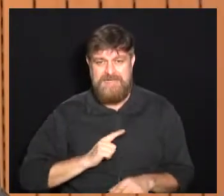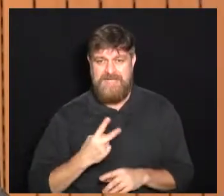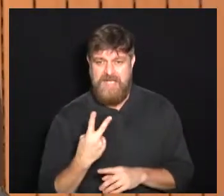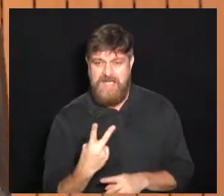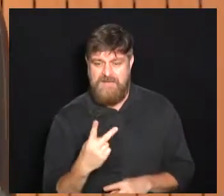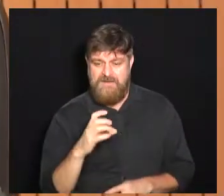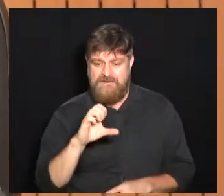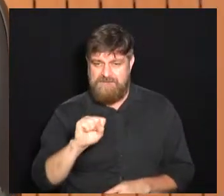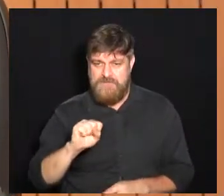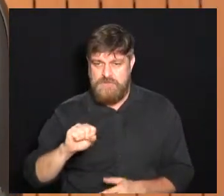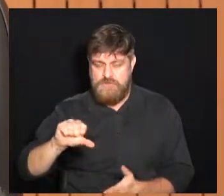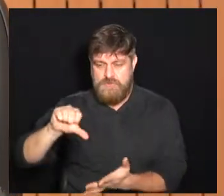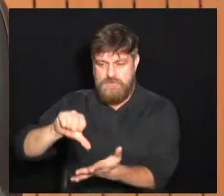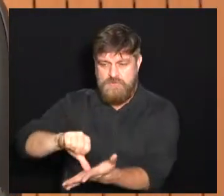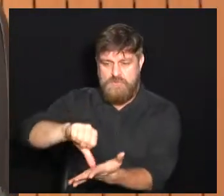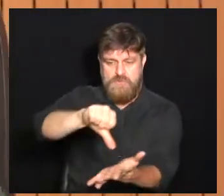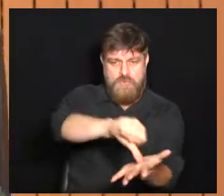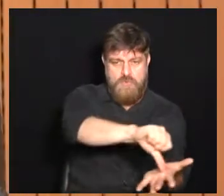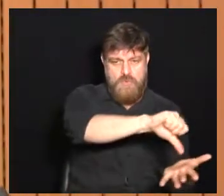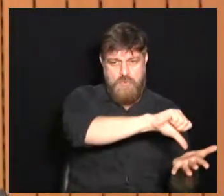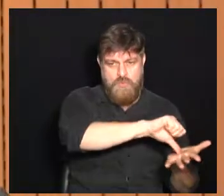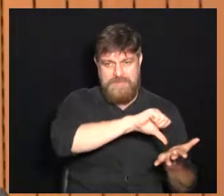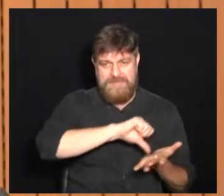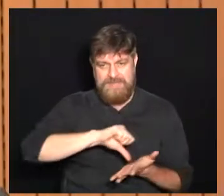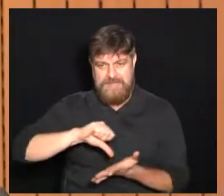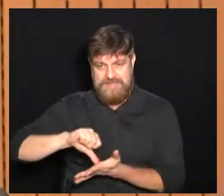28 unidades, 28,